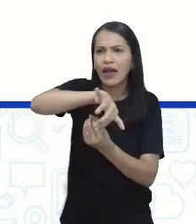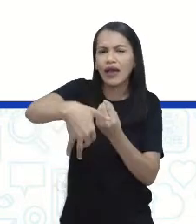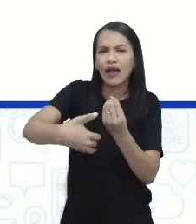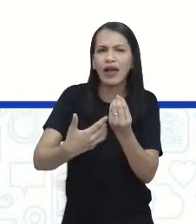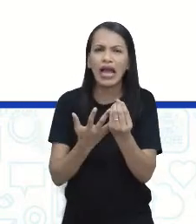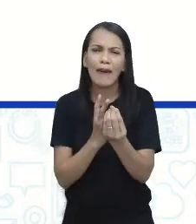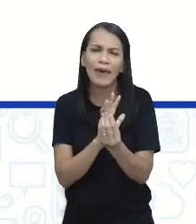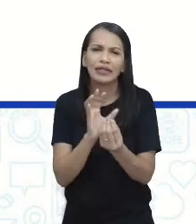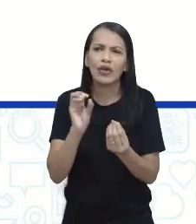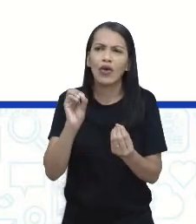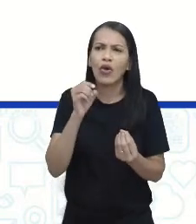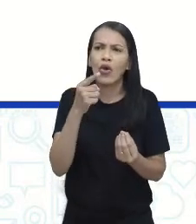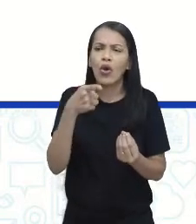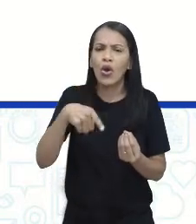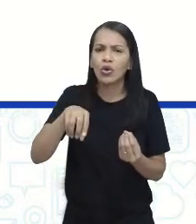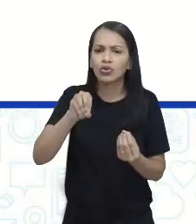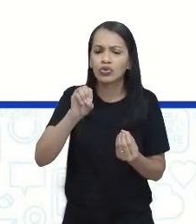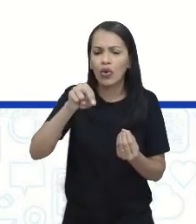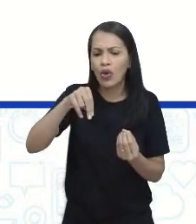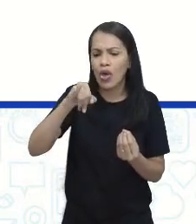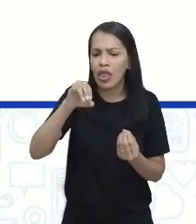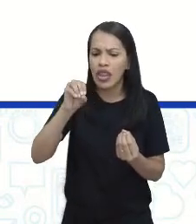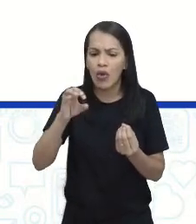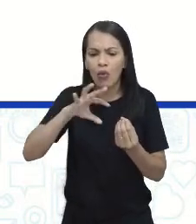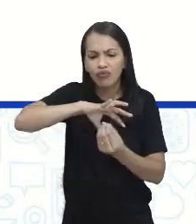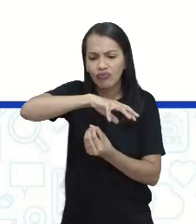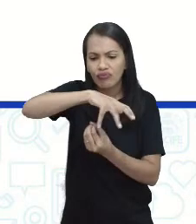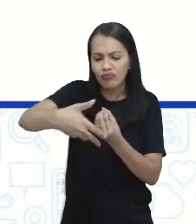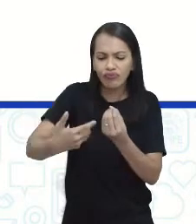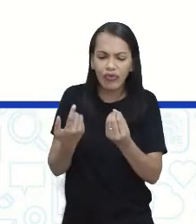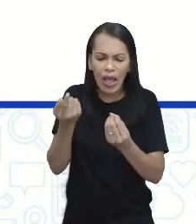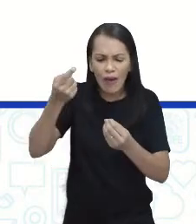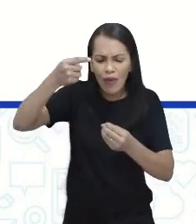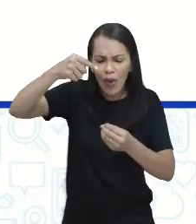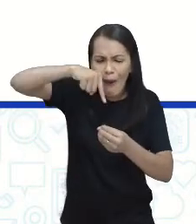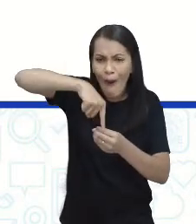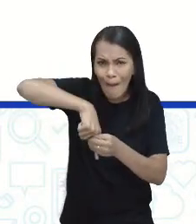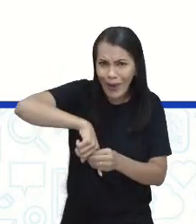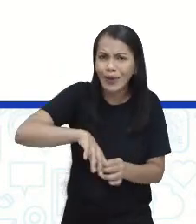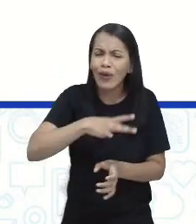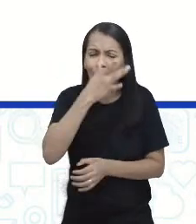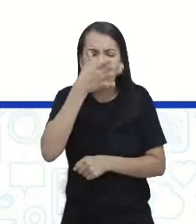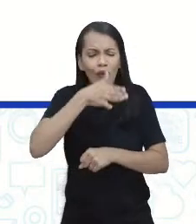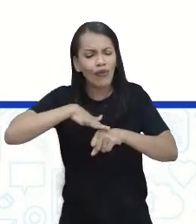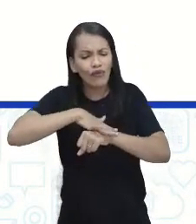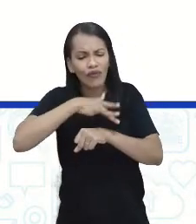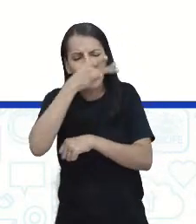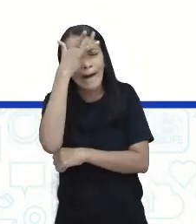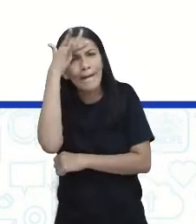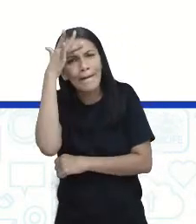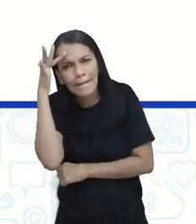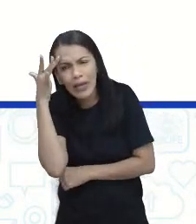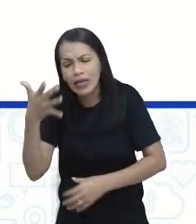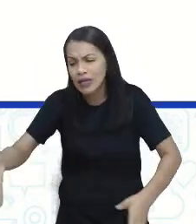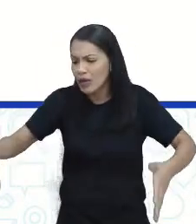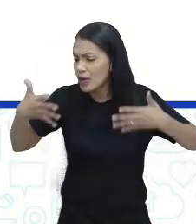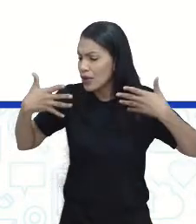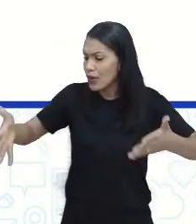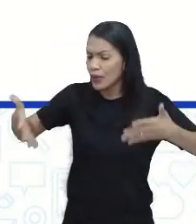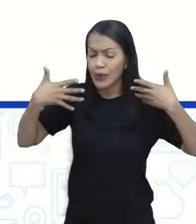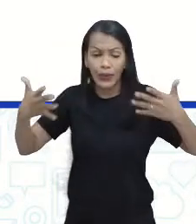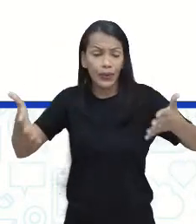fala, ah, tem um buraco na camada de ozônio, né? Isso a gente conversa com as pessoas às vezes e aí fala do calor, do